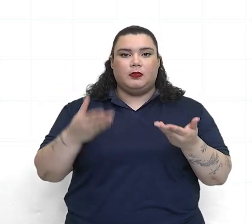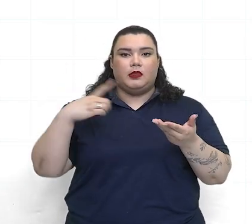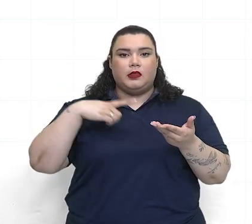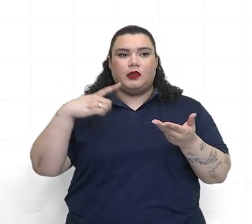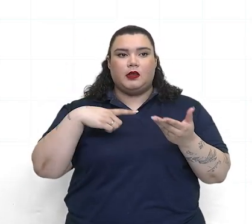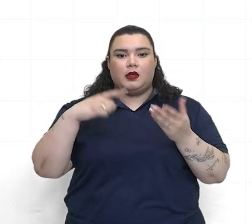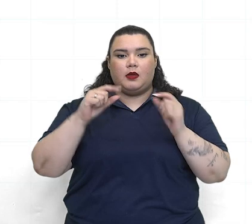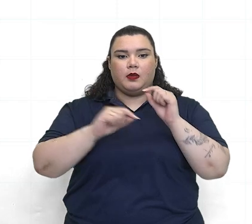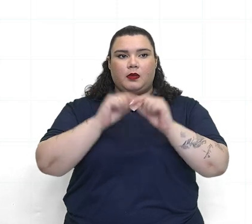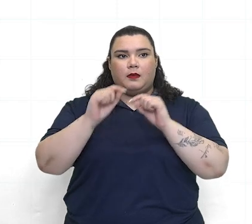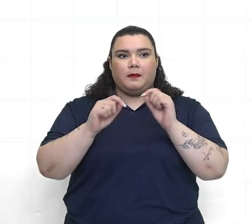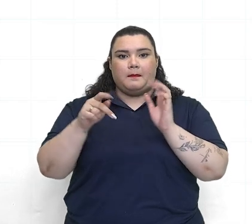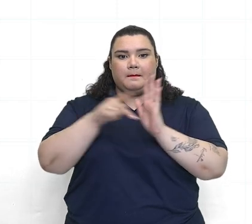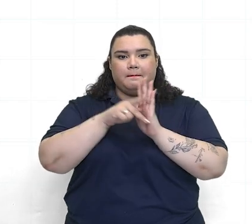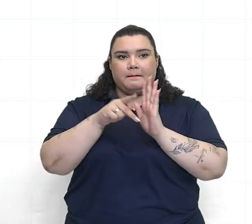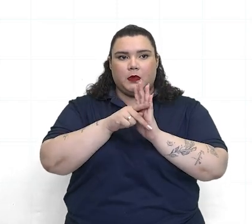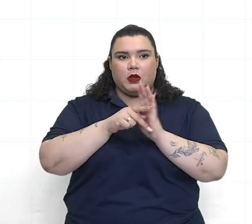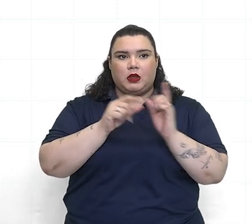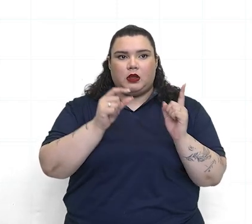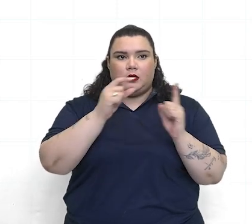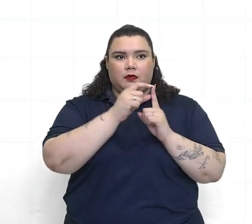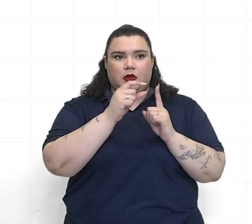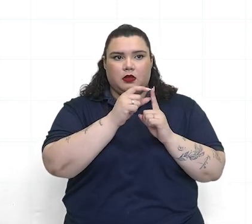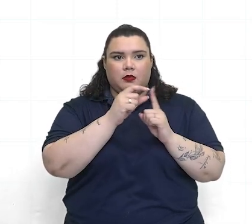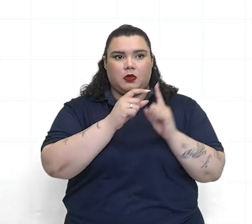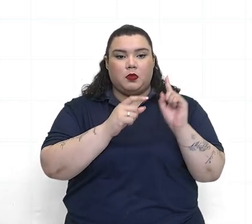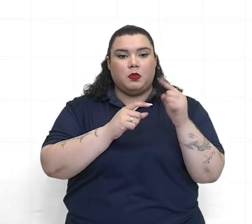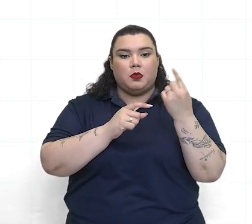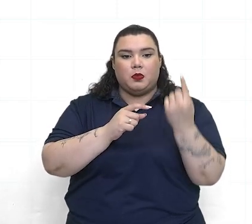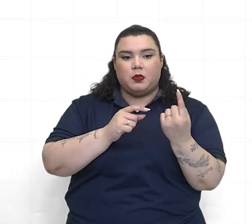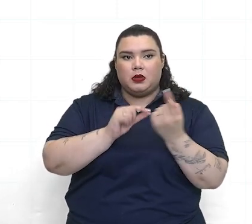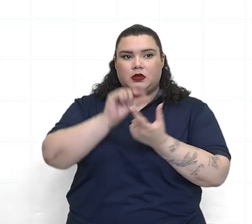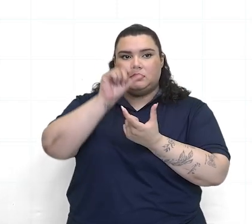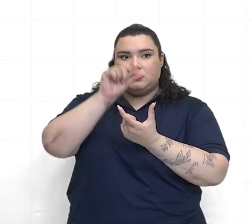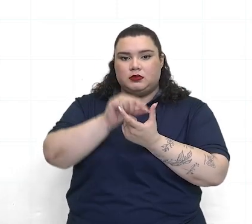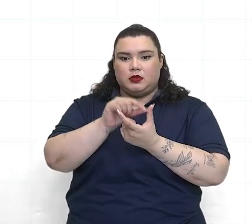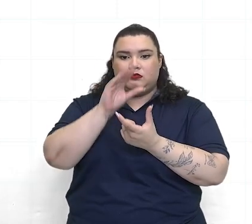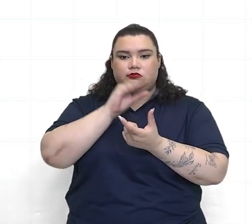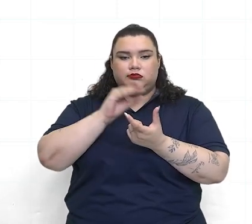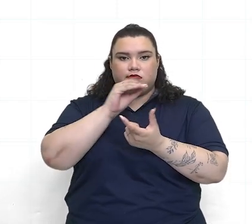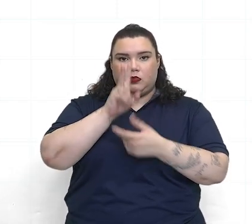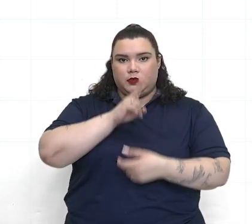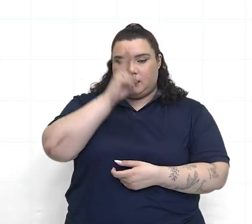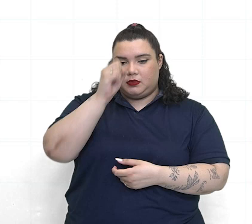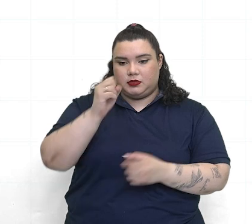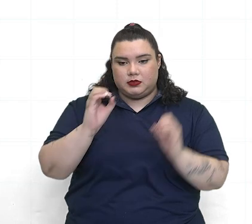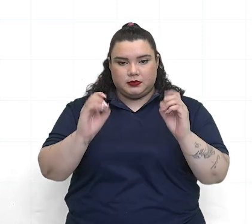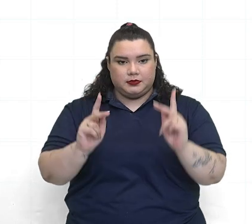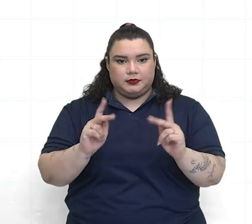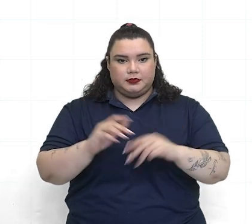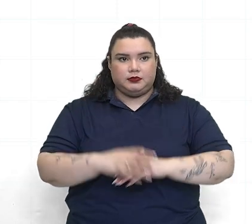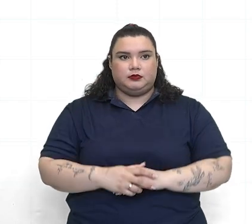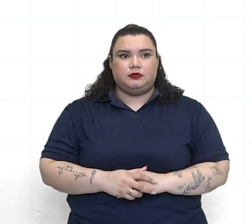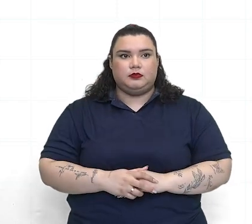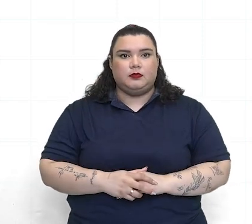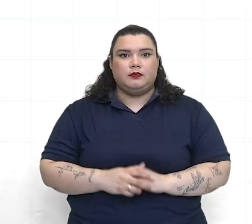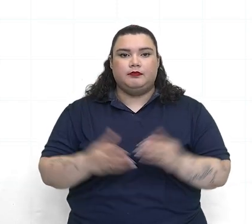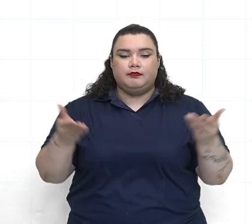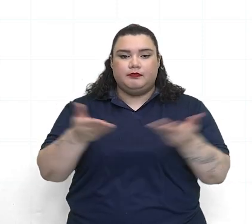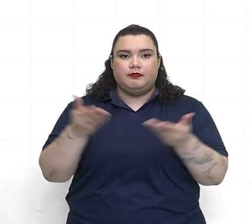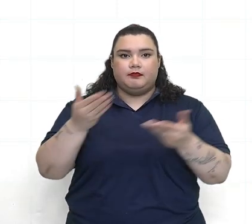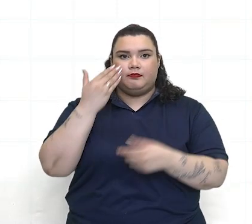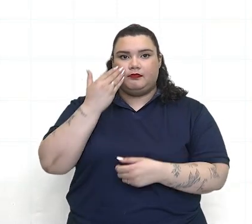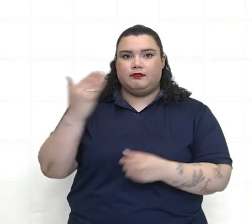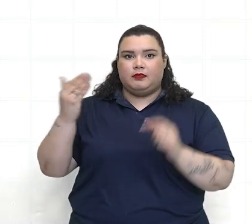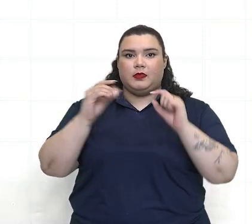se caracteriza por ter na palavra uma sílaba que eu pronuncio com maior intensidade. Vamos então para a